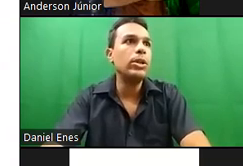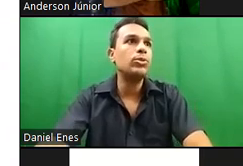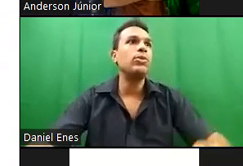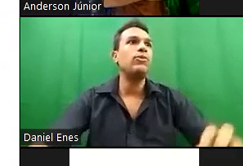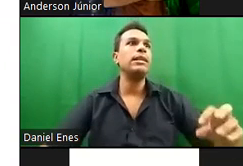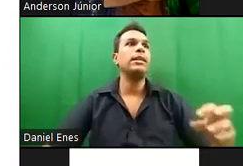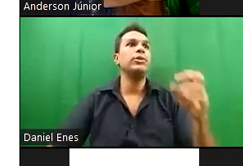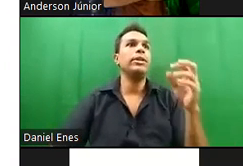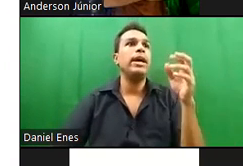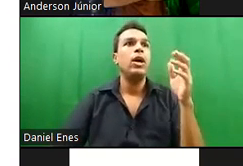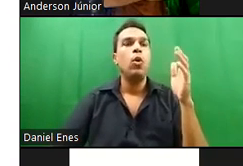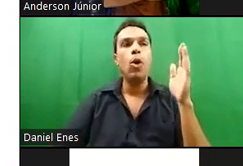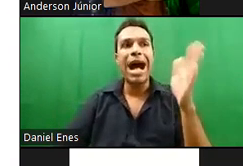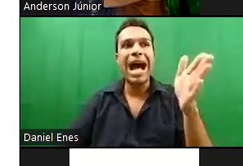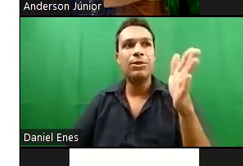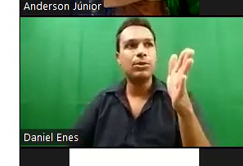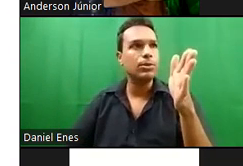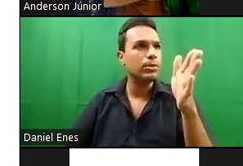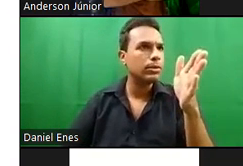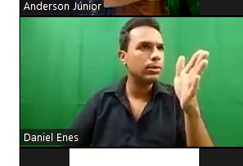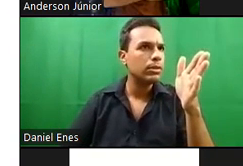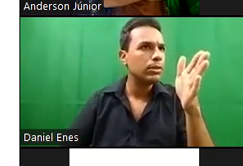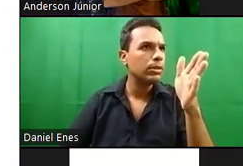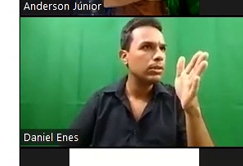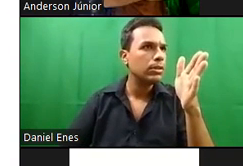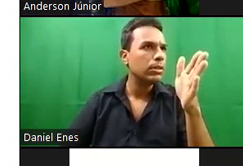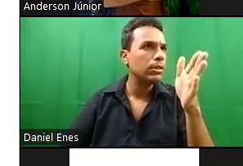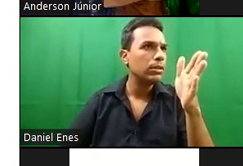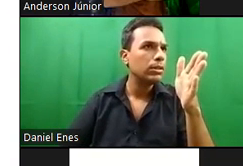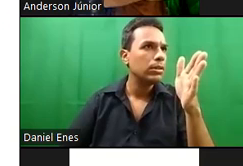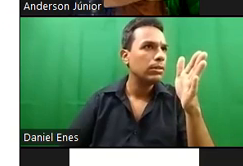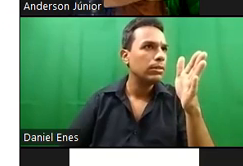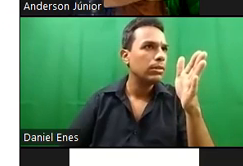quando eu estou falando, né, o rato...